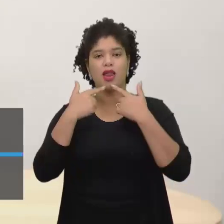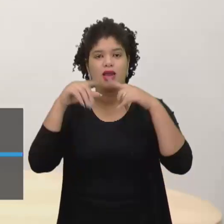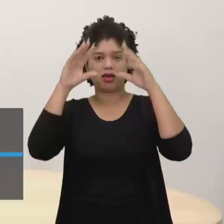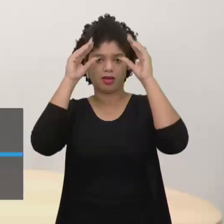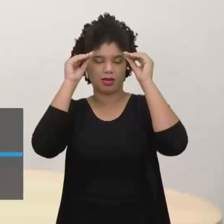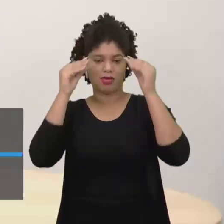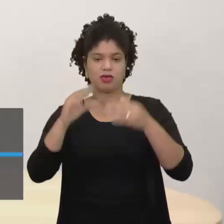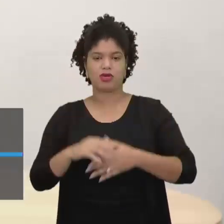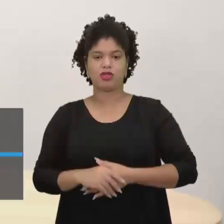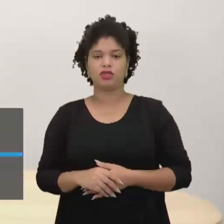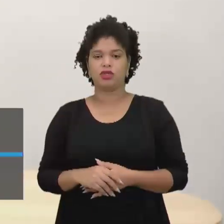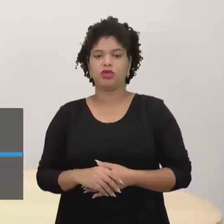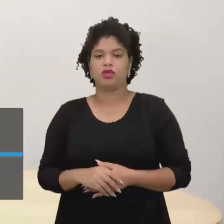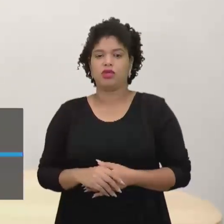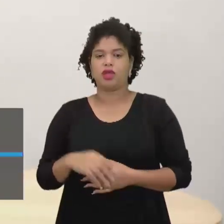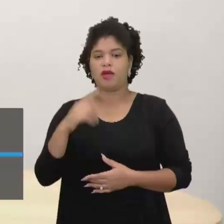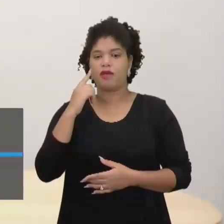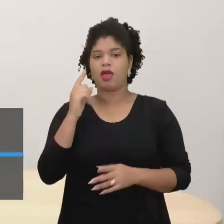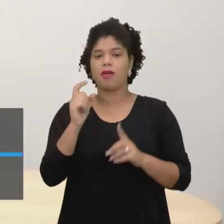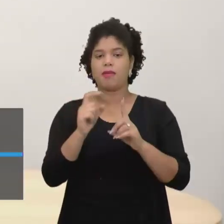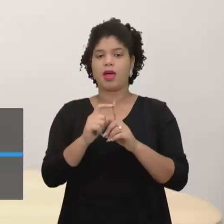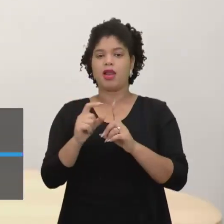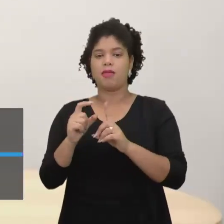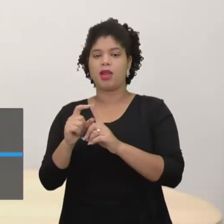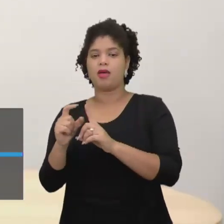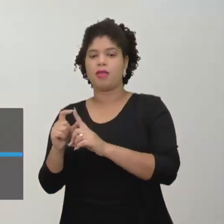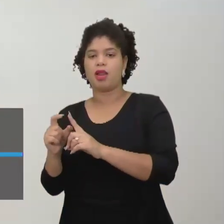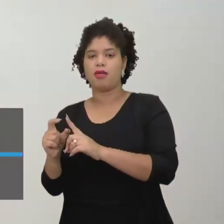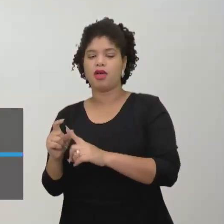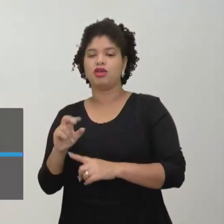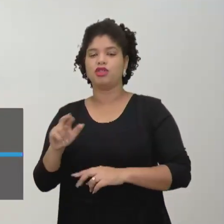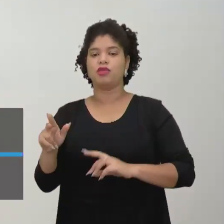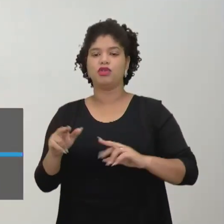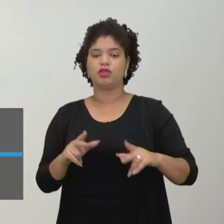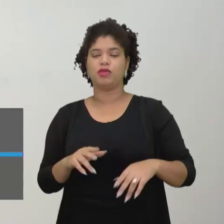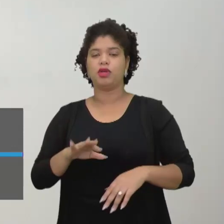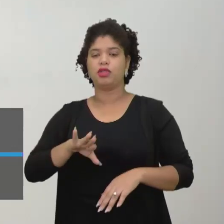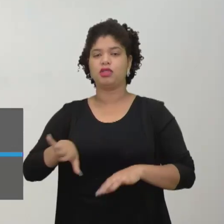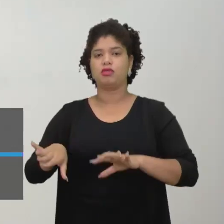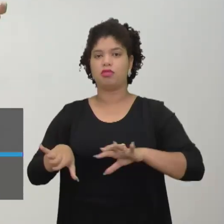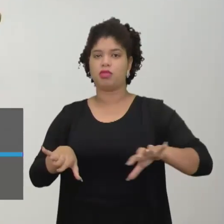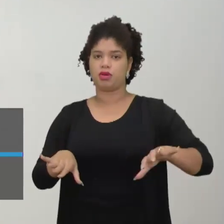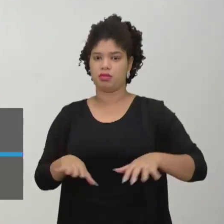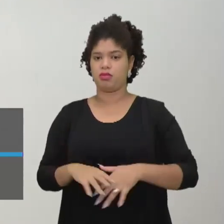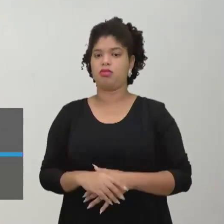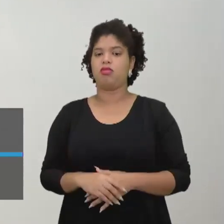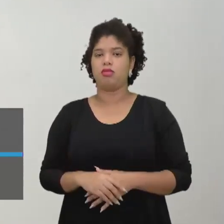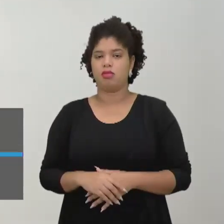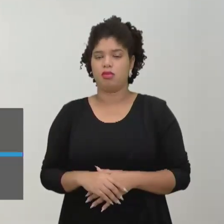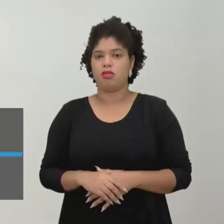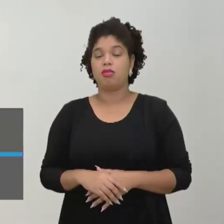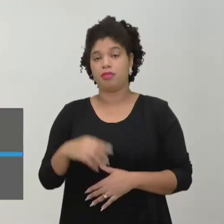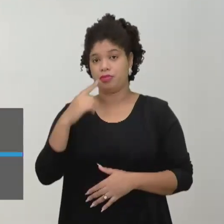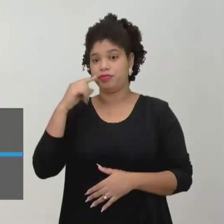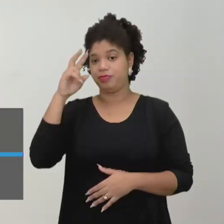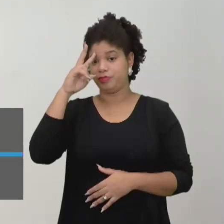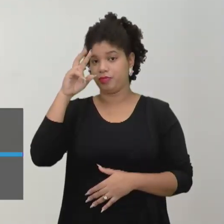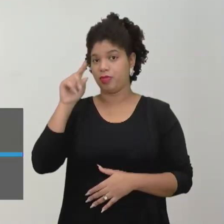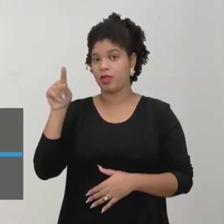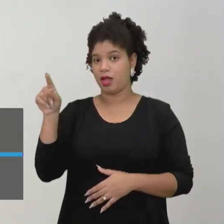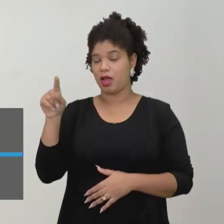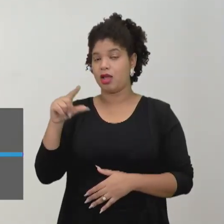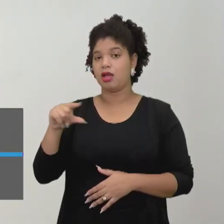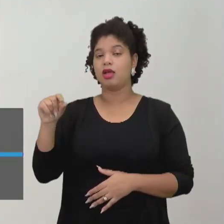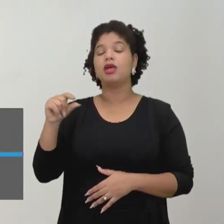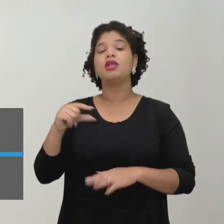Xhosa ou Zulu, outro fator aí de exclusão. Isso. Lembrando aqui, que na África do Sul se fala